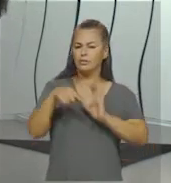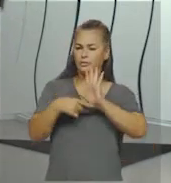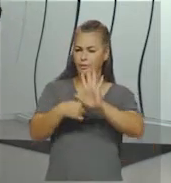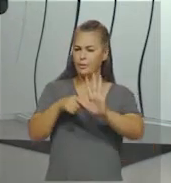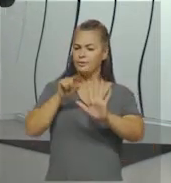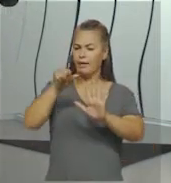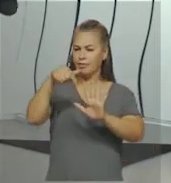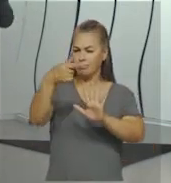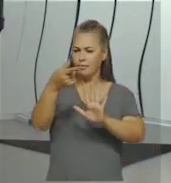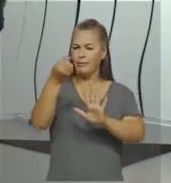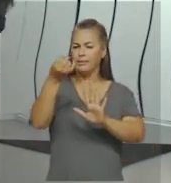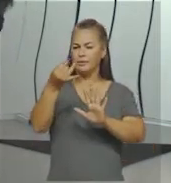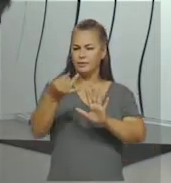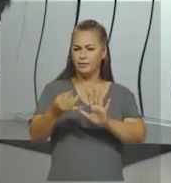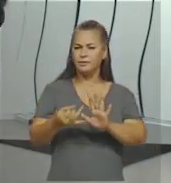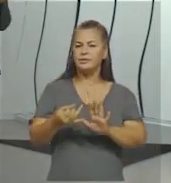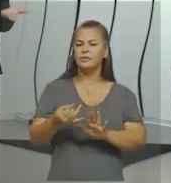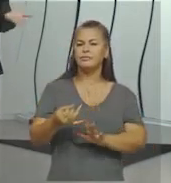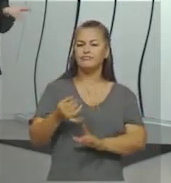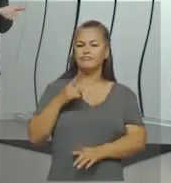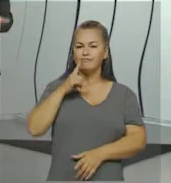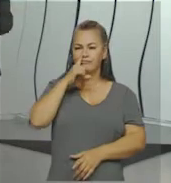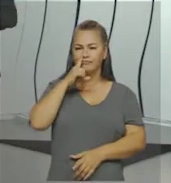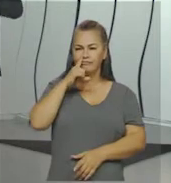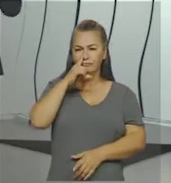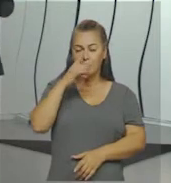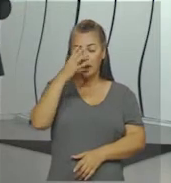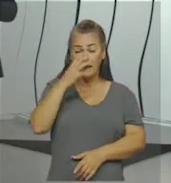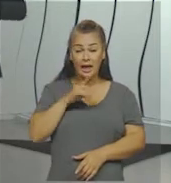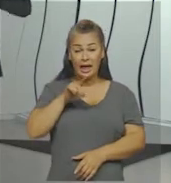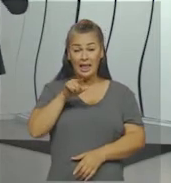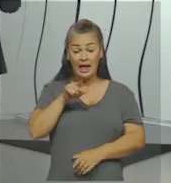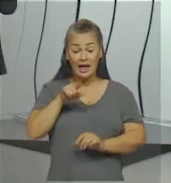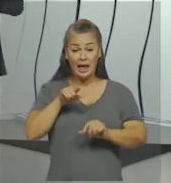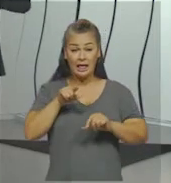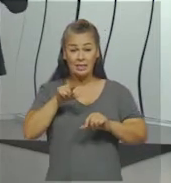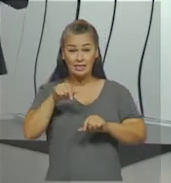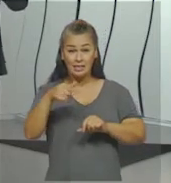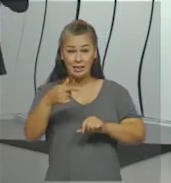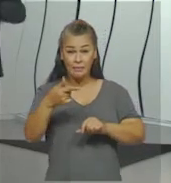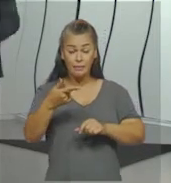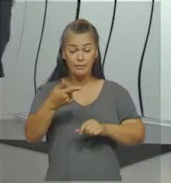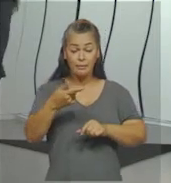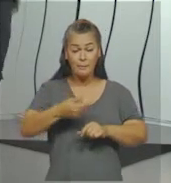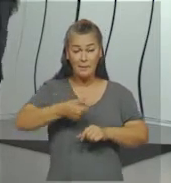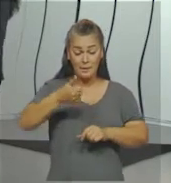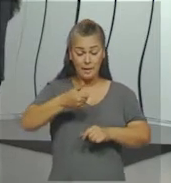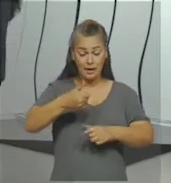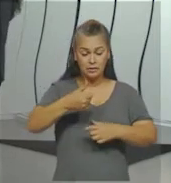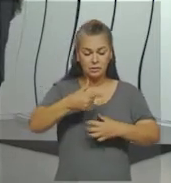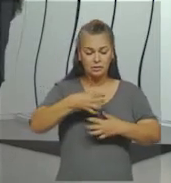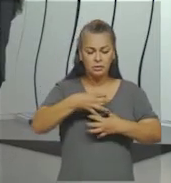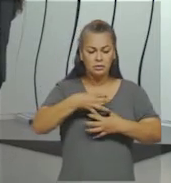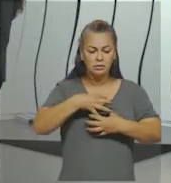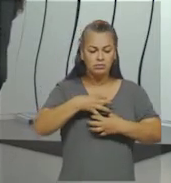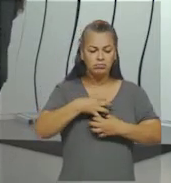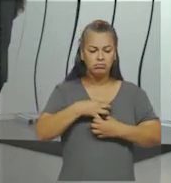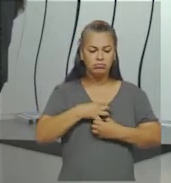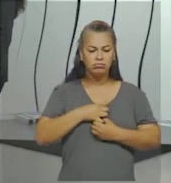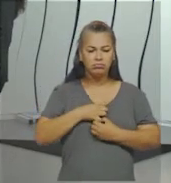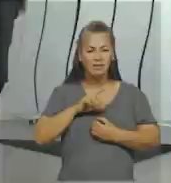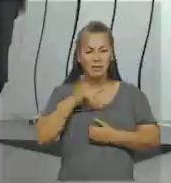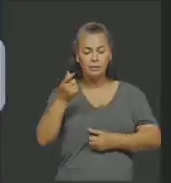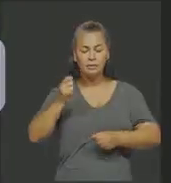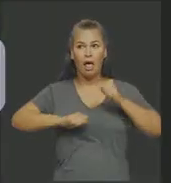isso modifica, tá, gente? Às vezes, inicialmente, ela é depressora, mas ela pode também ocasionar aí uma aceleração aí de algumas atividades.